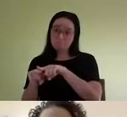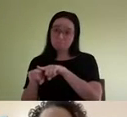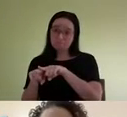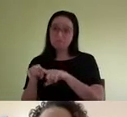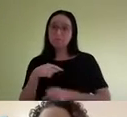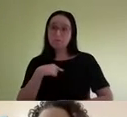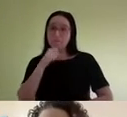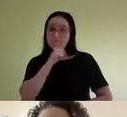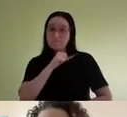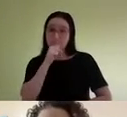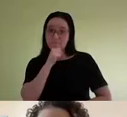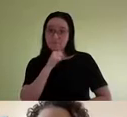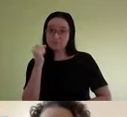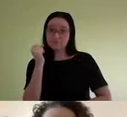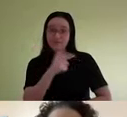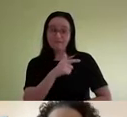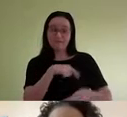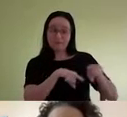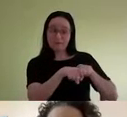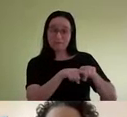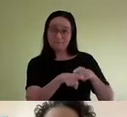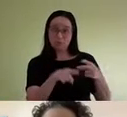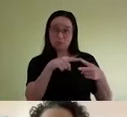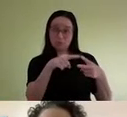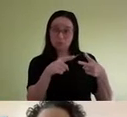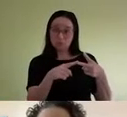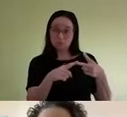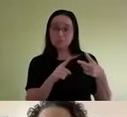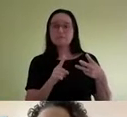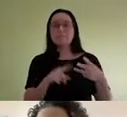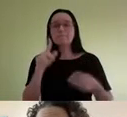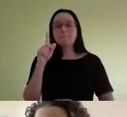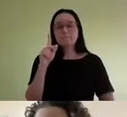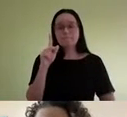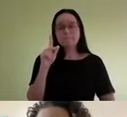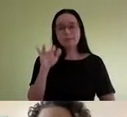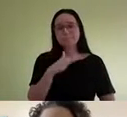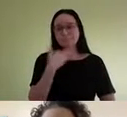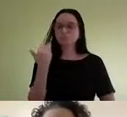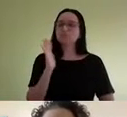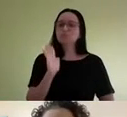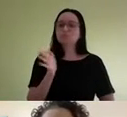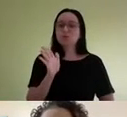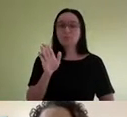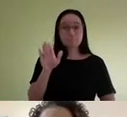e minha mãe, viva, meu pai não é mais, meu pai já não é mais vivo, minha mãe sempre dizia assim,